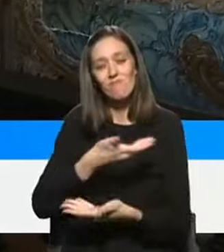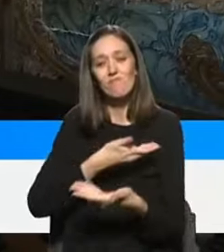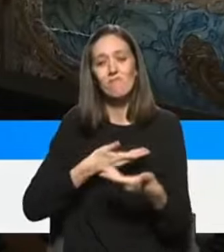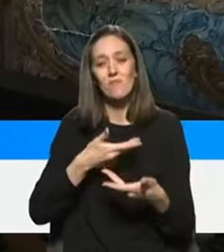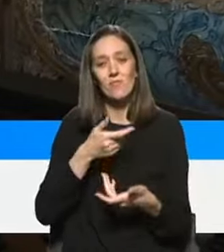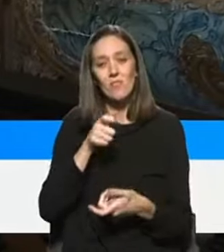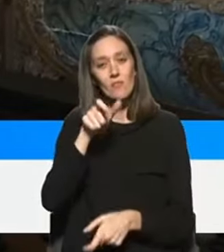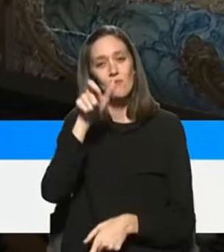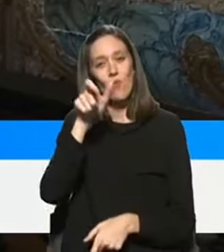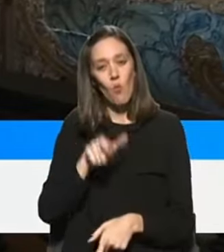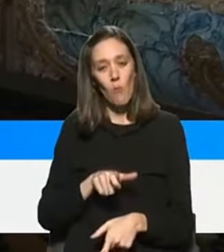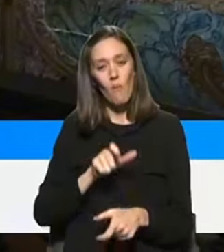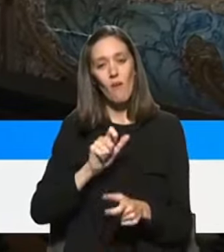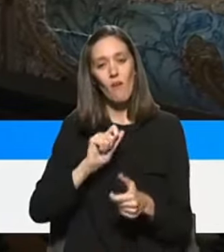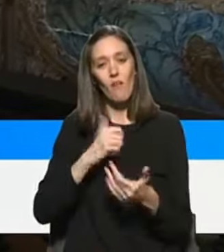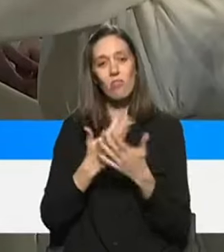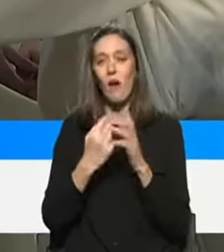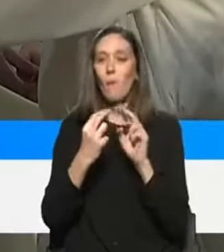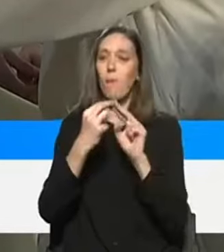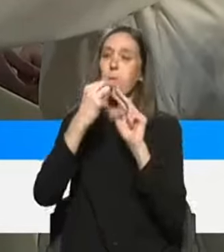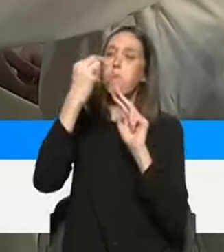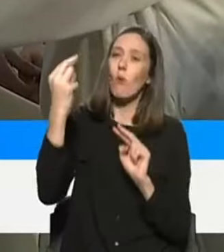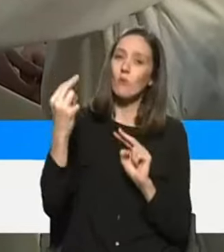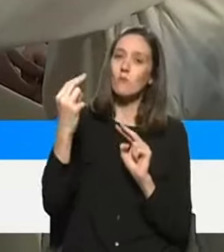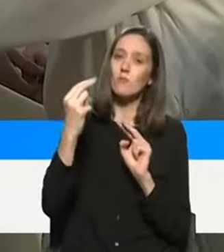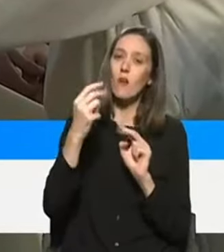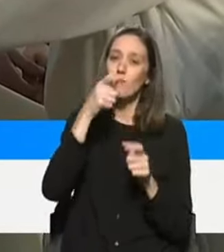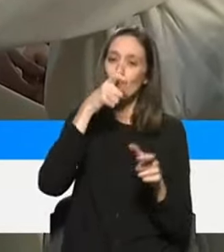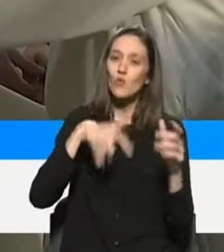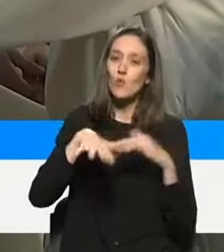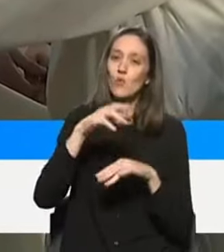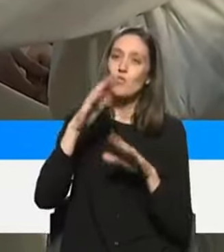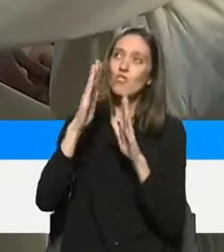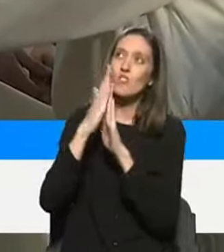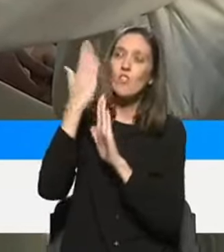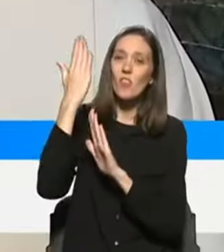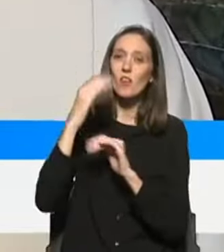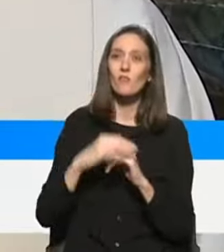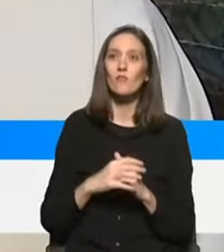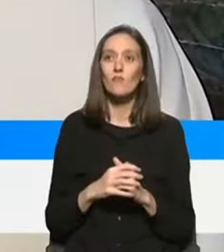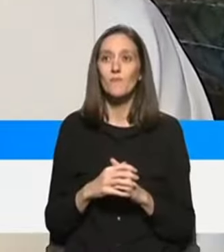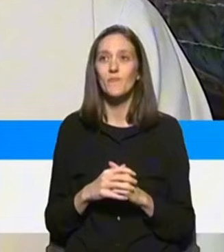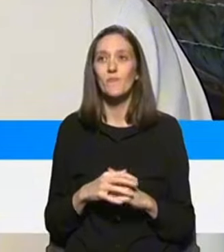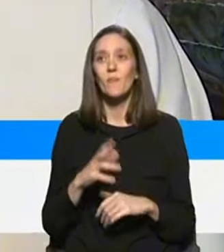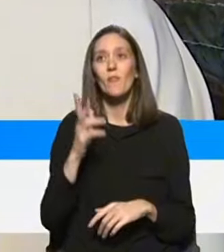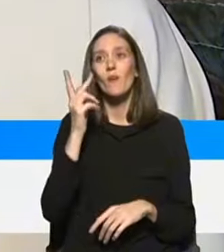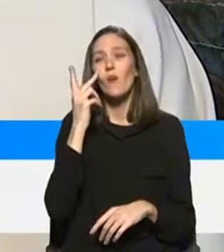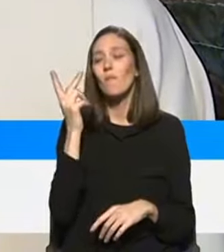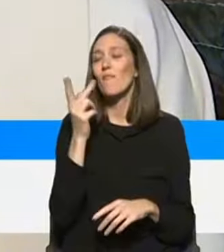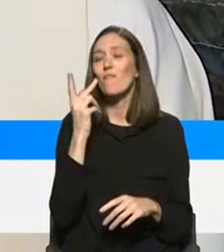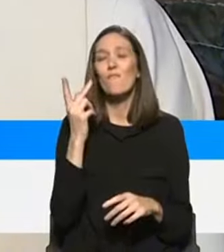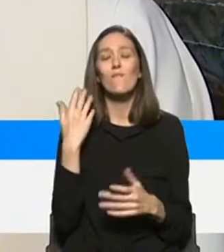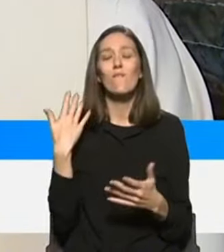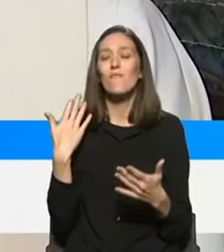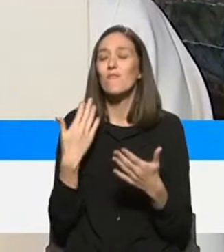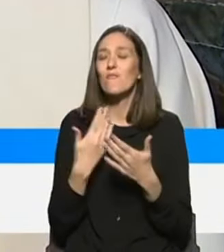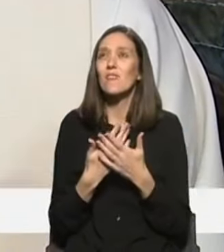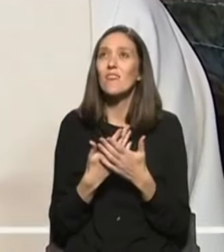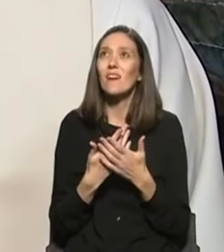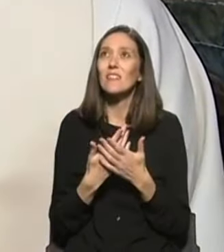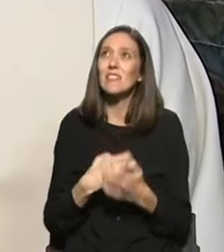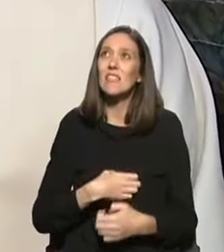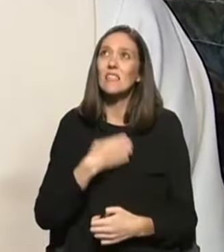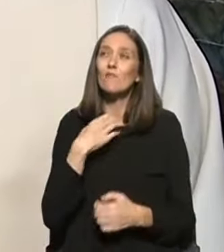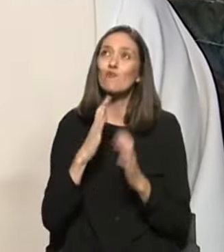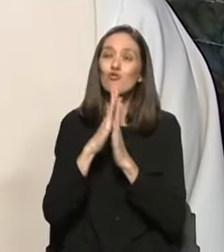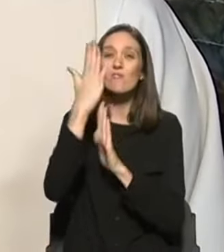faça a ponte entre Deus e os homens. Uma vida inteira em que vamos descobrindo nas pessoas, nos momentos em que vivemos, que Deus precisa de nós.